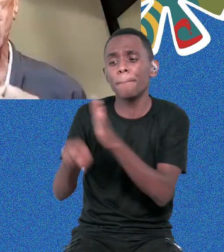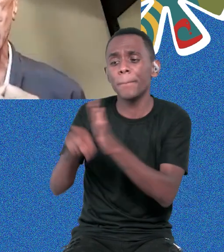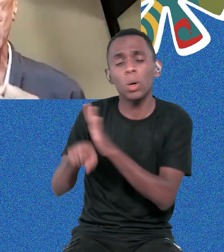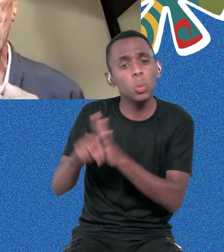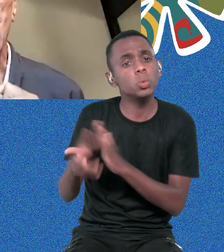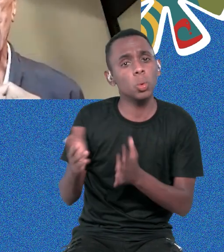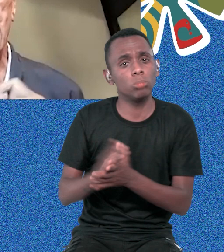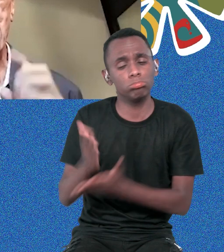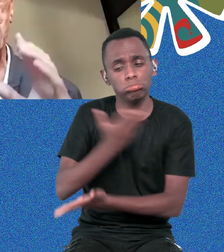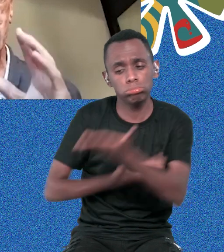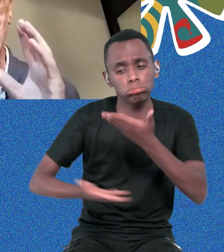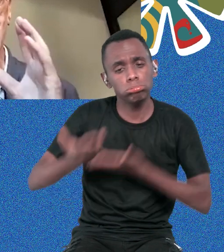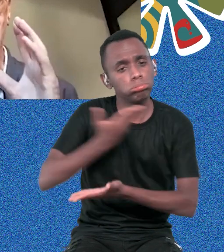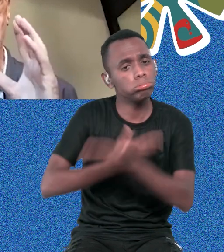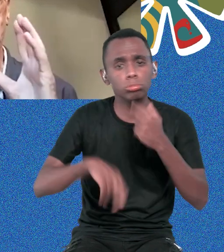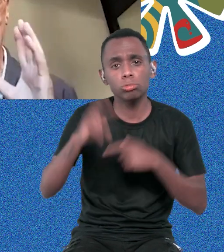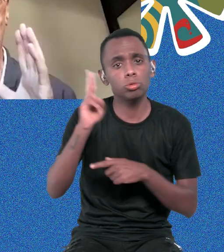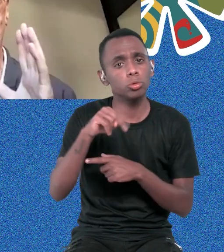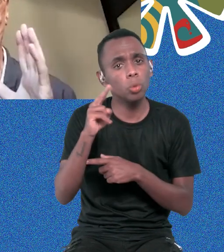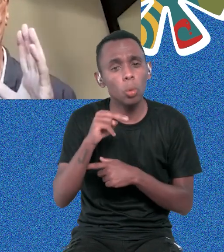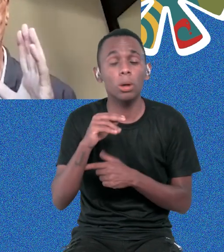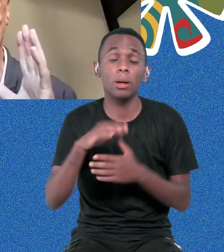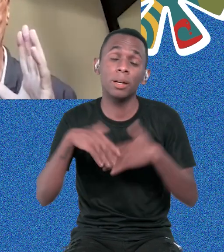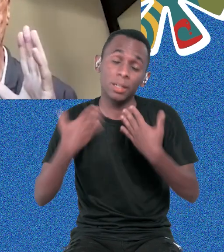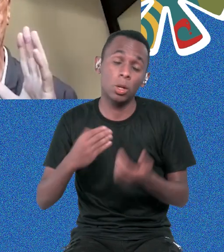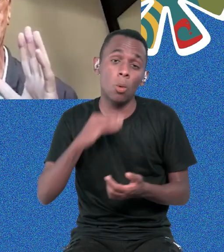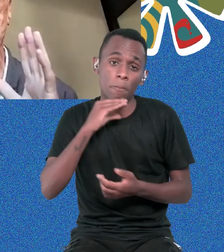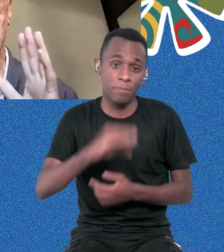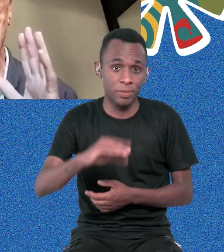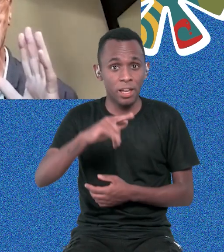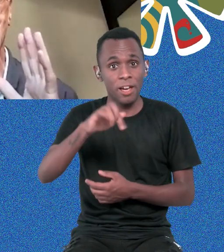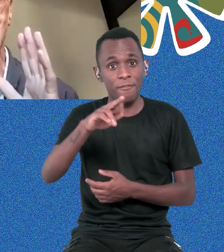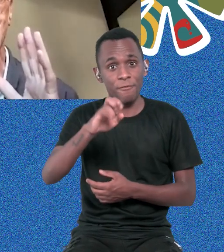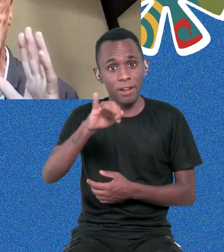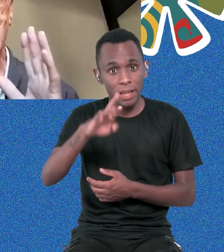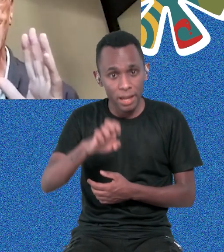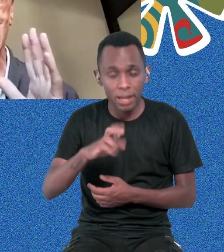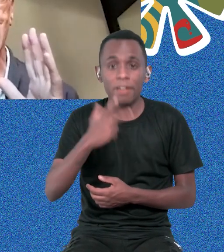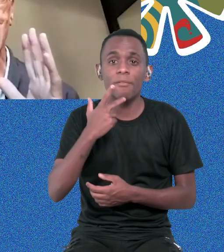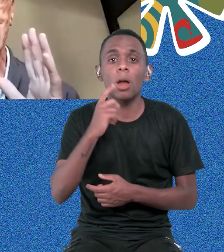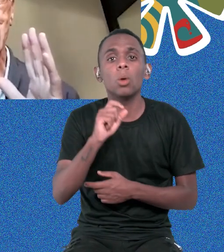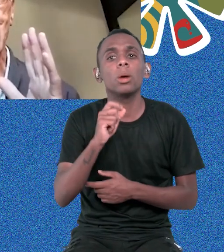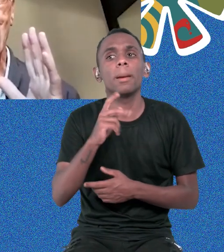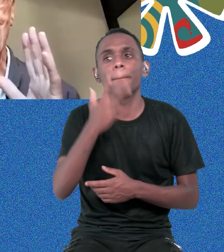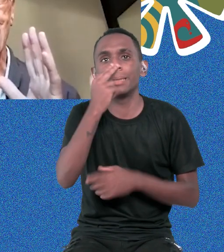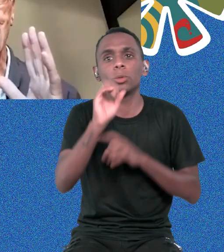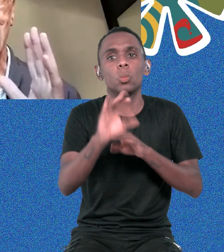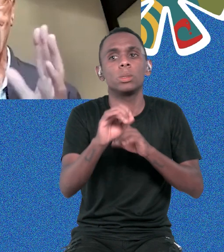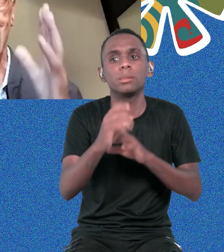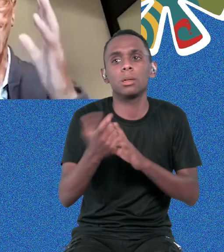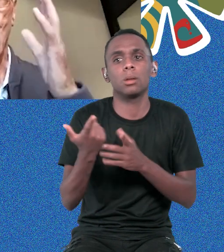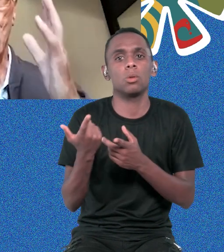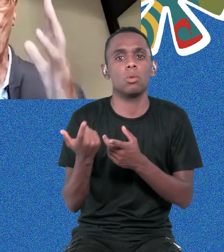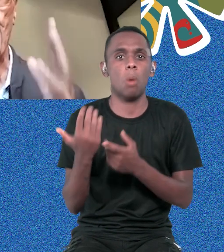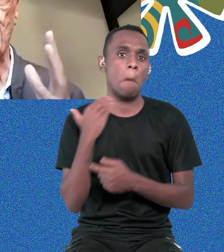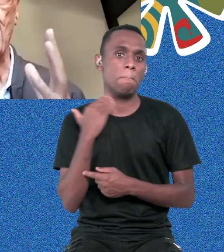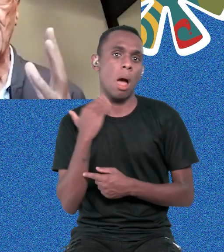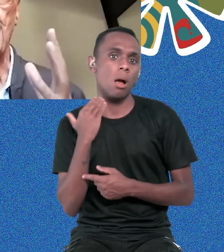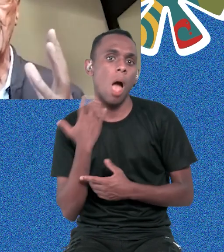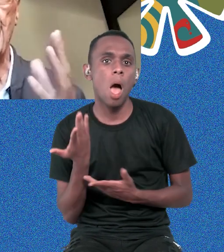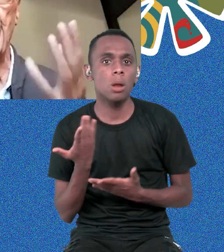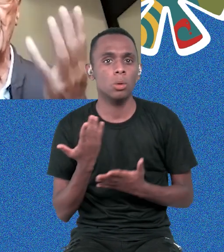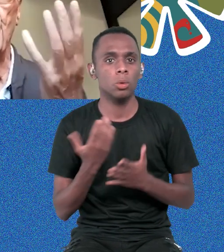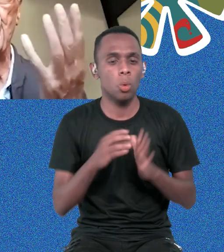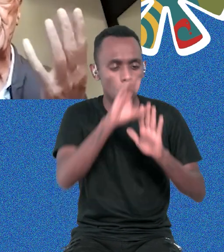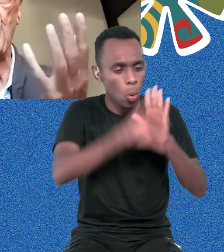colocava isso. Ela partia dentro daquela visão que Paulo Freire nos chama bancária. O